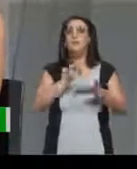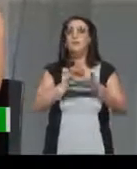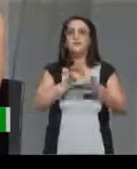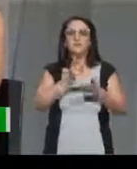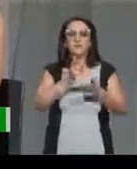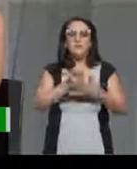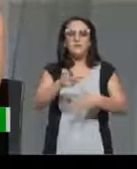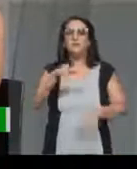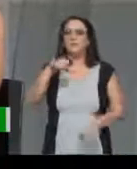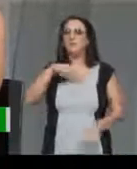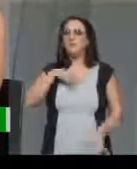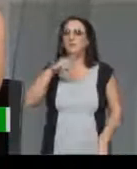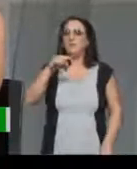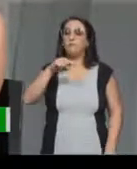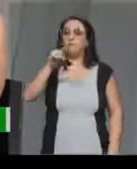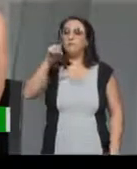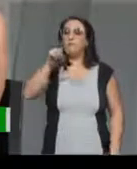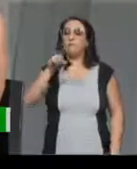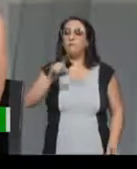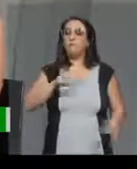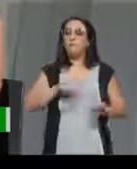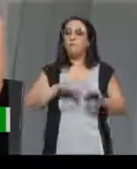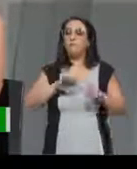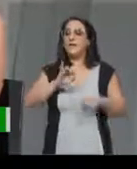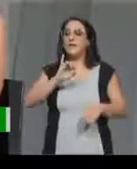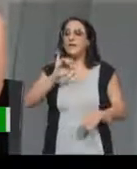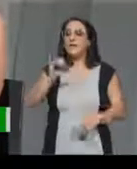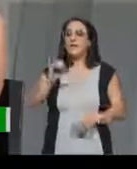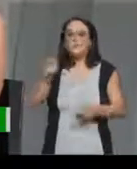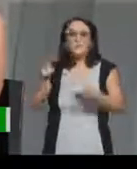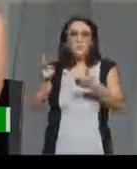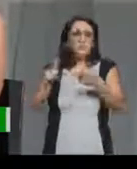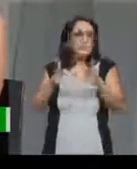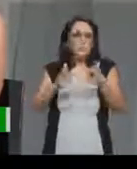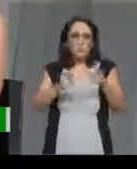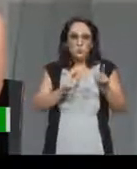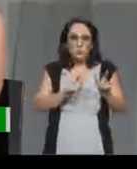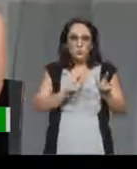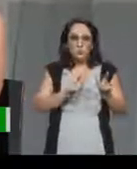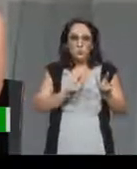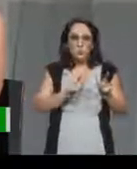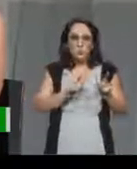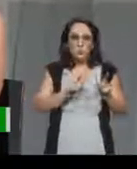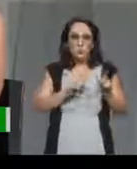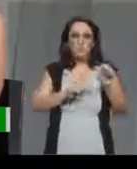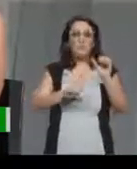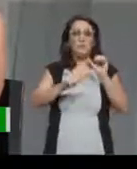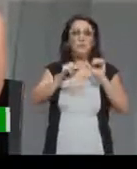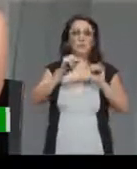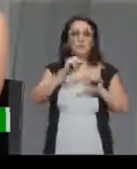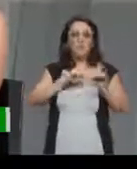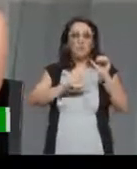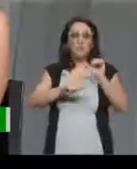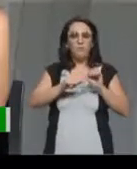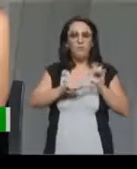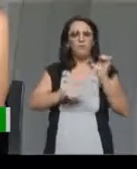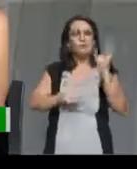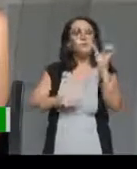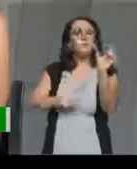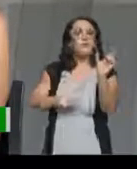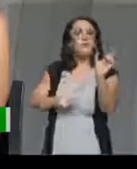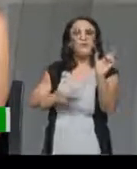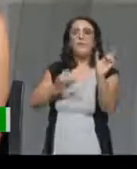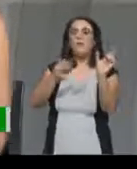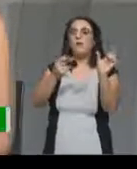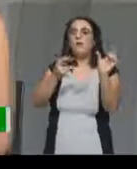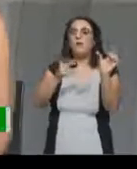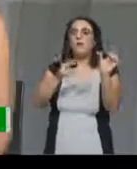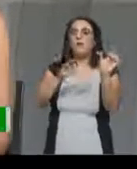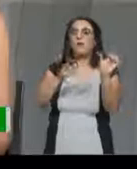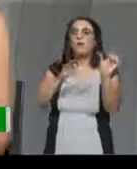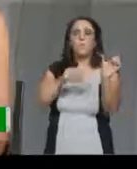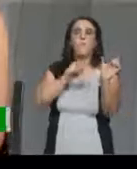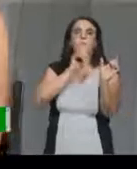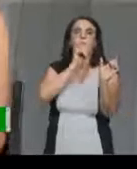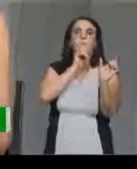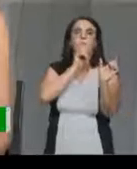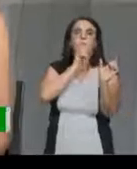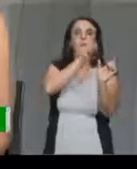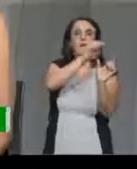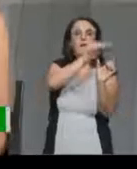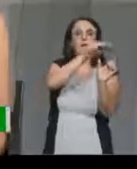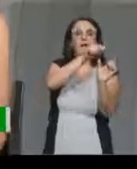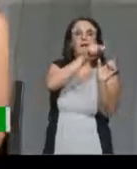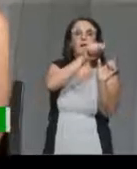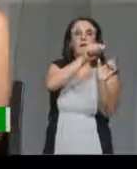são. E se ela não estiver acentuada, mudou a palavra. Como eu falei lá no começo, análise,